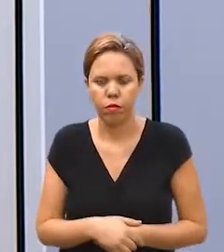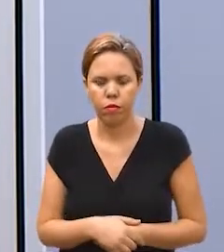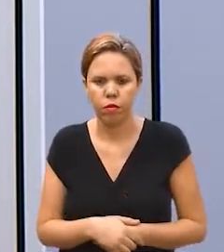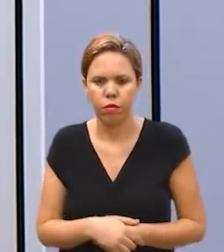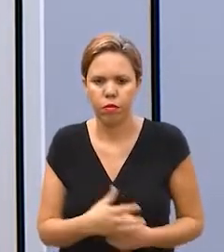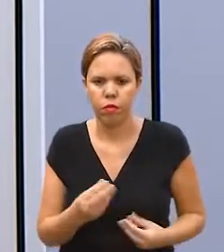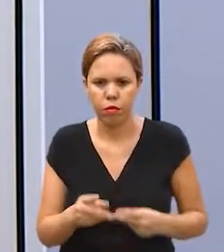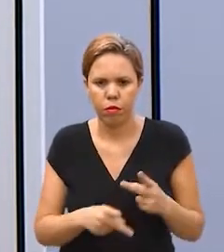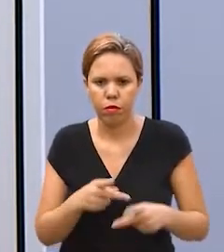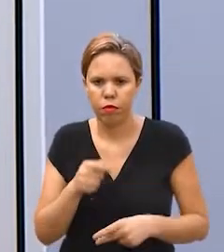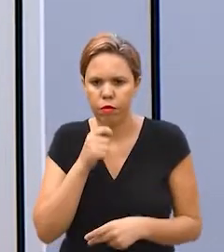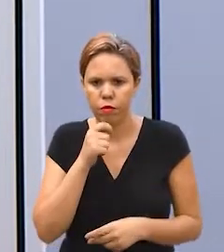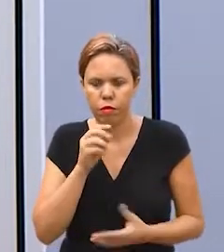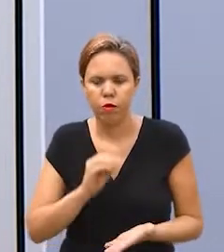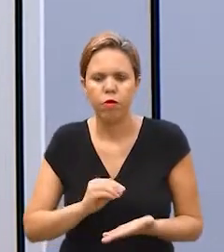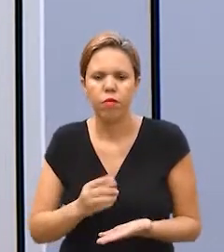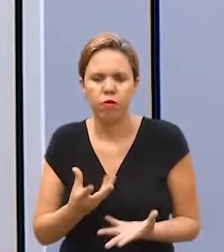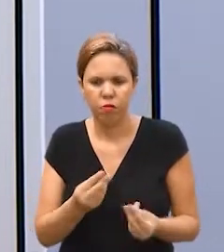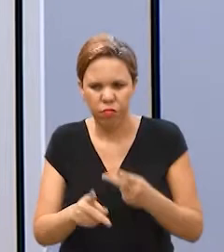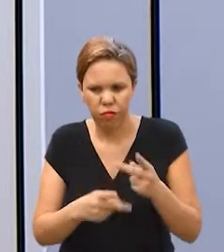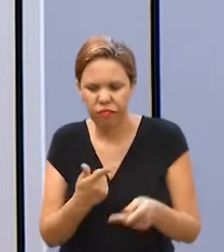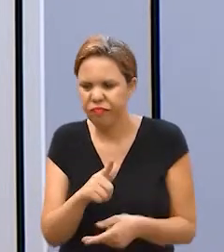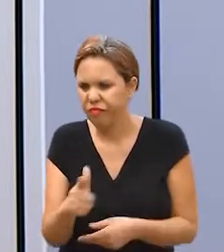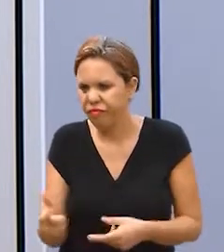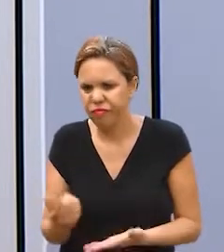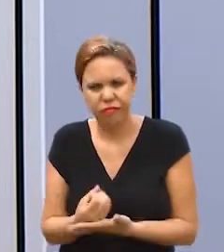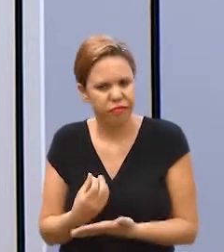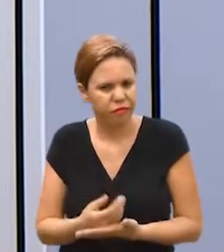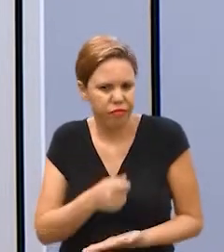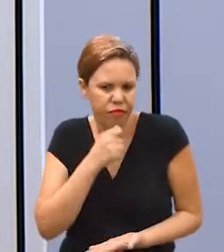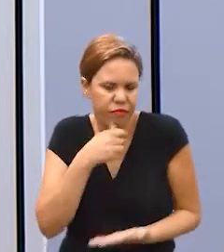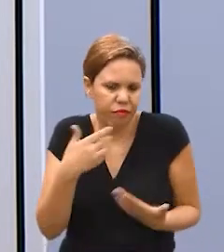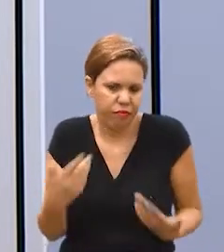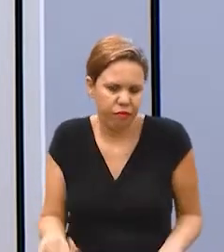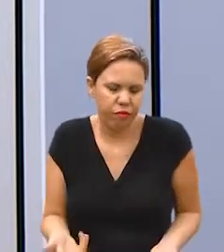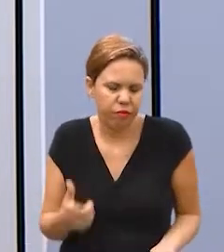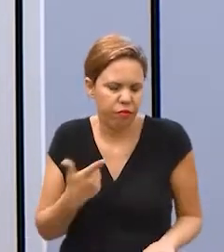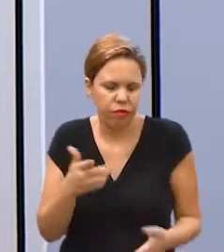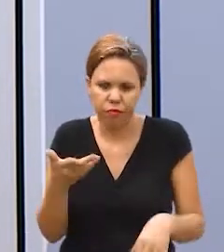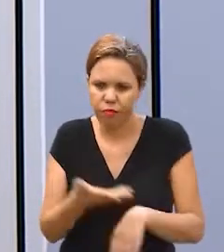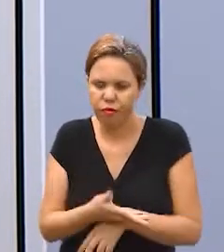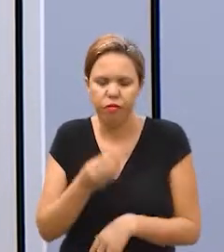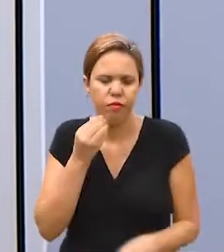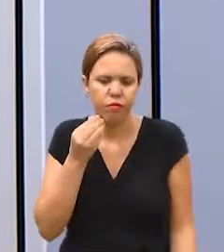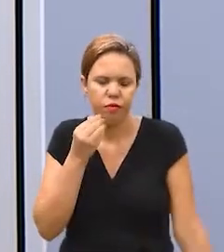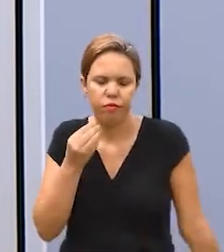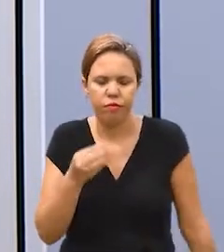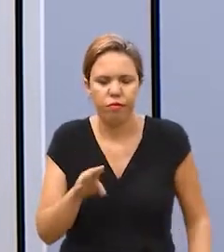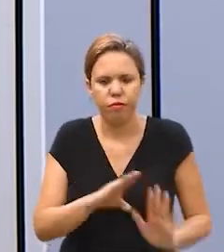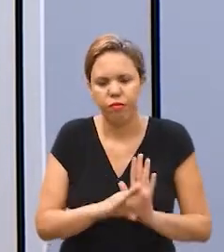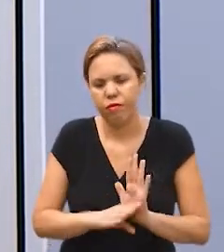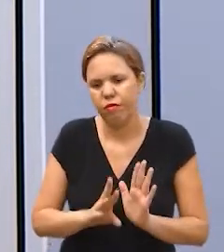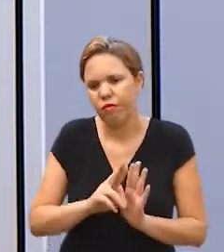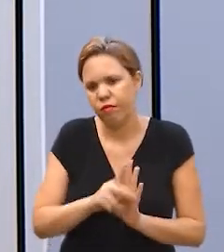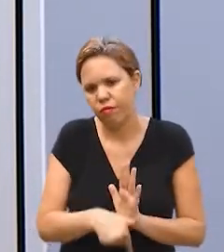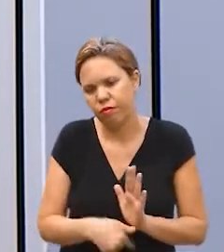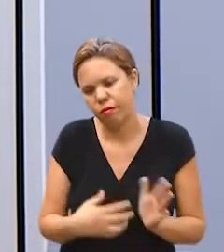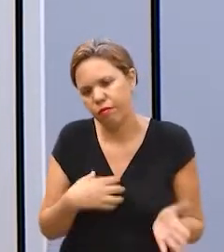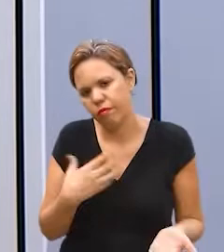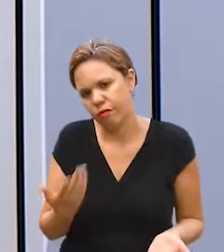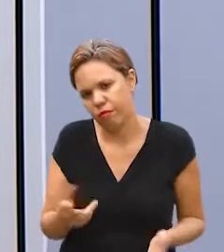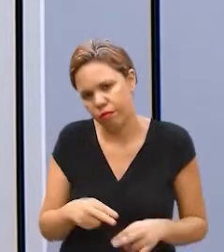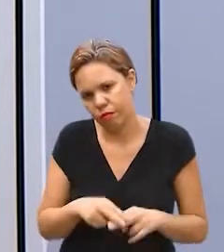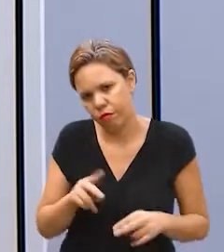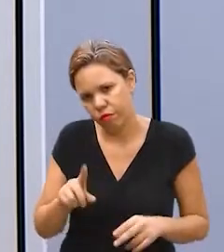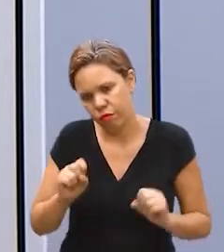analfabetos na nossa cidade que não tiveram acesso a esse programa por vários fatores, e por isso que esse esforço